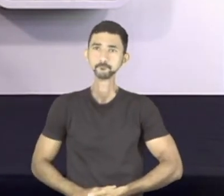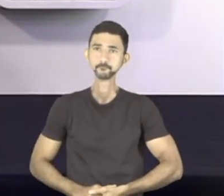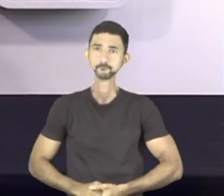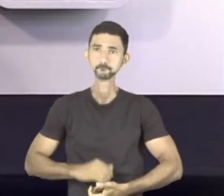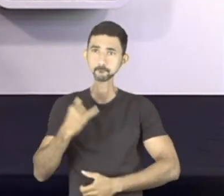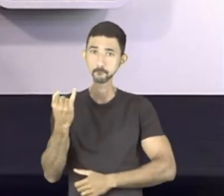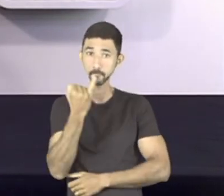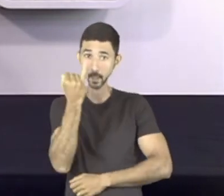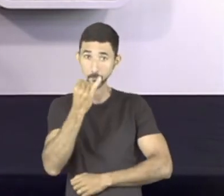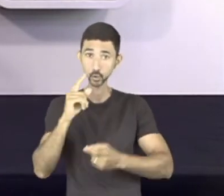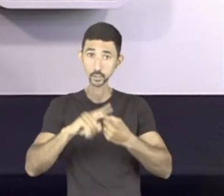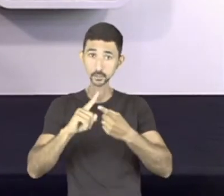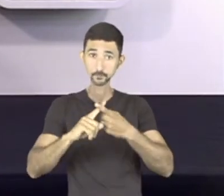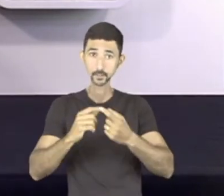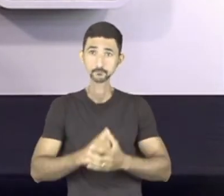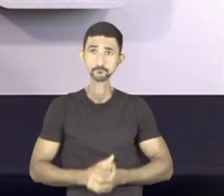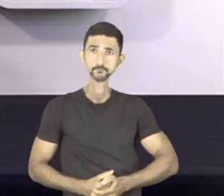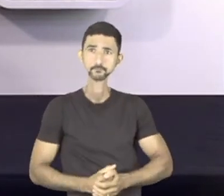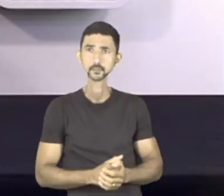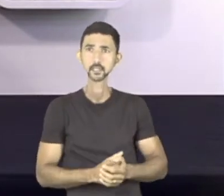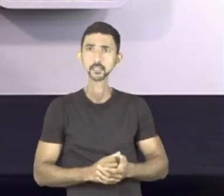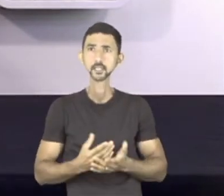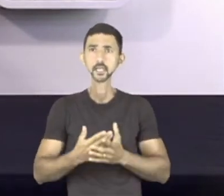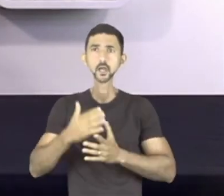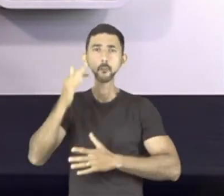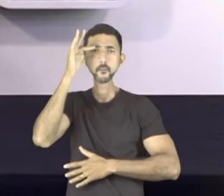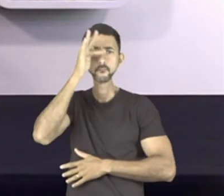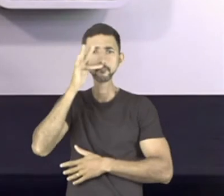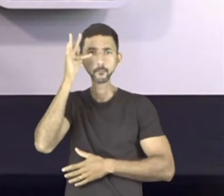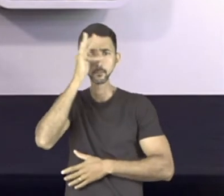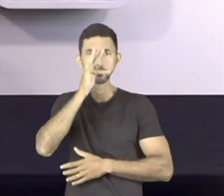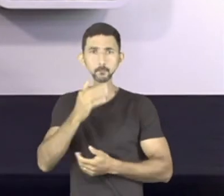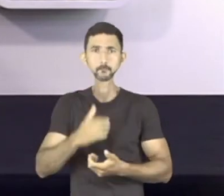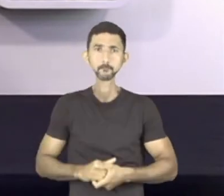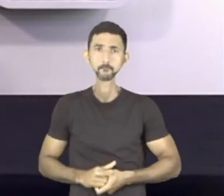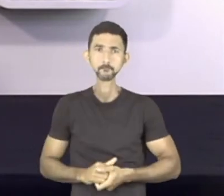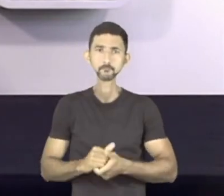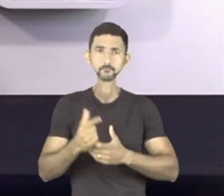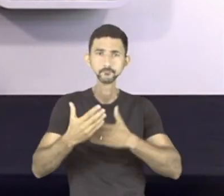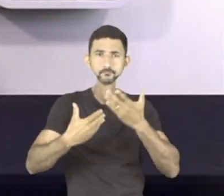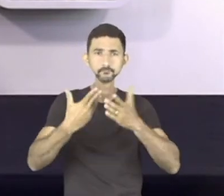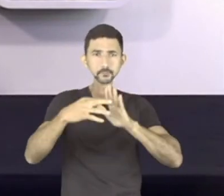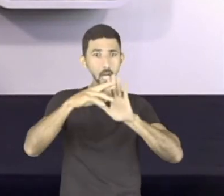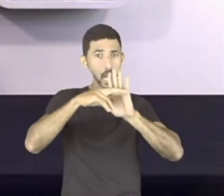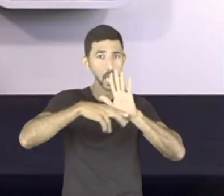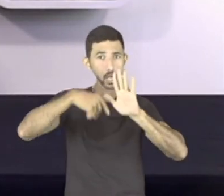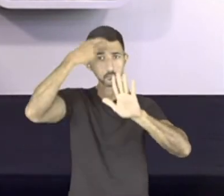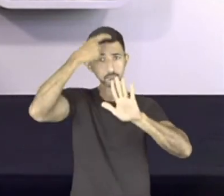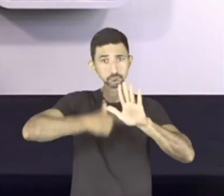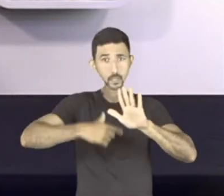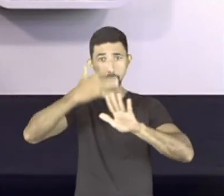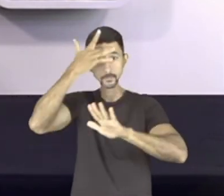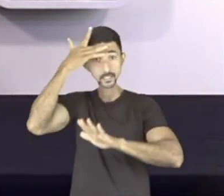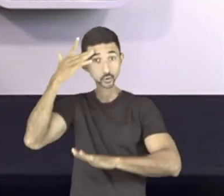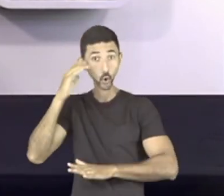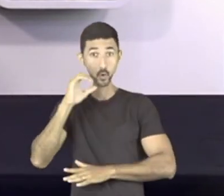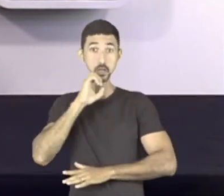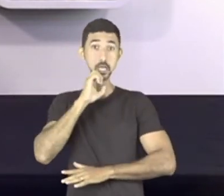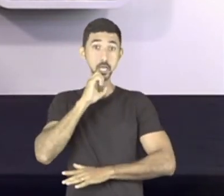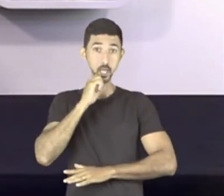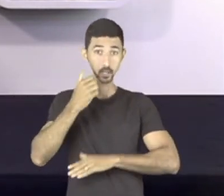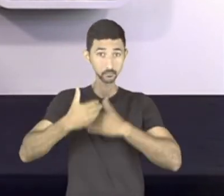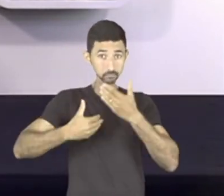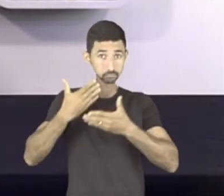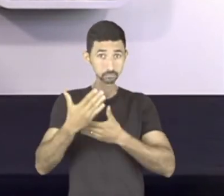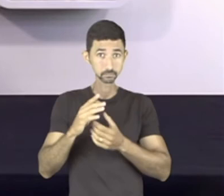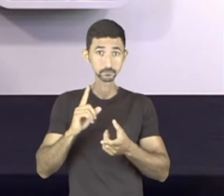Importante falar ainda sobre o Taekwondo, que existe toda uma filosofia que vai reger a conduta dos seus praticantes, tá?